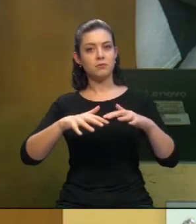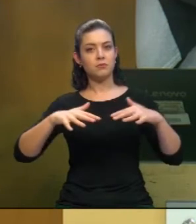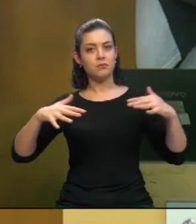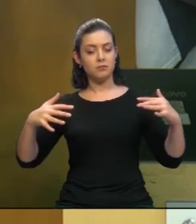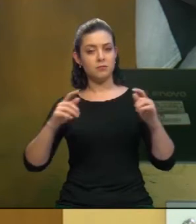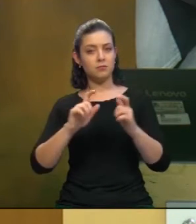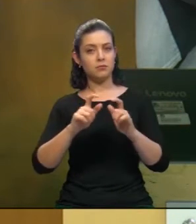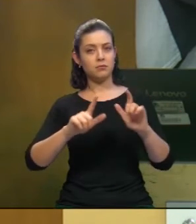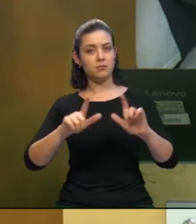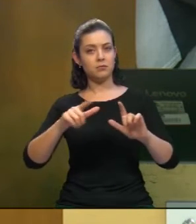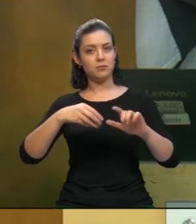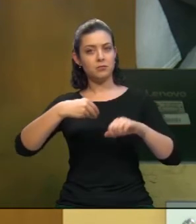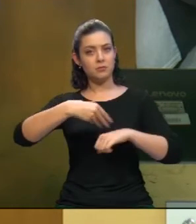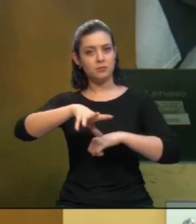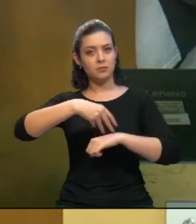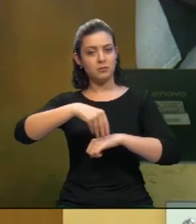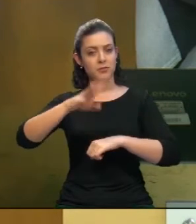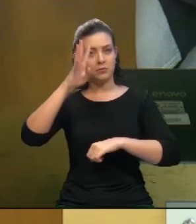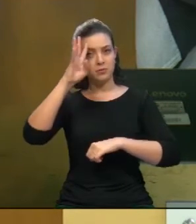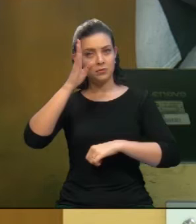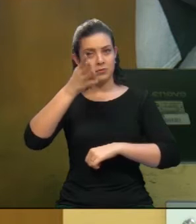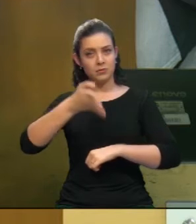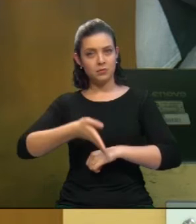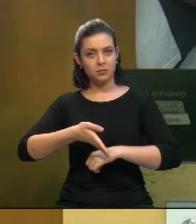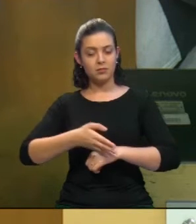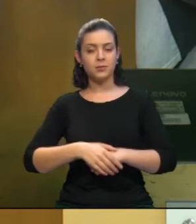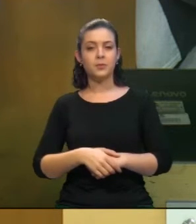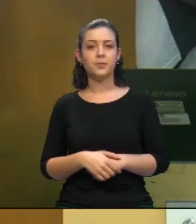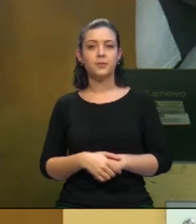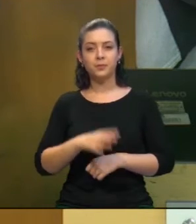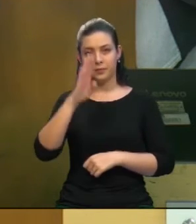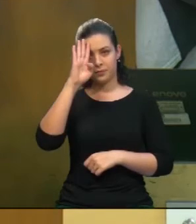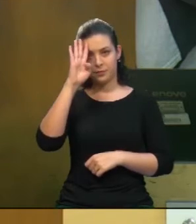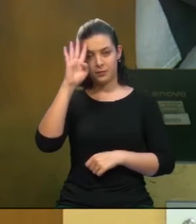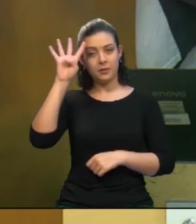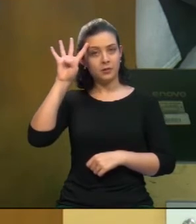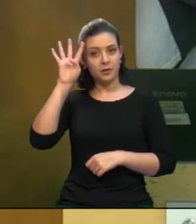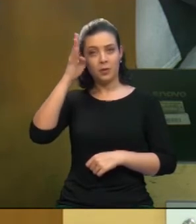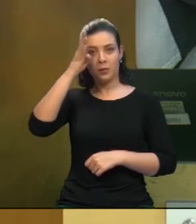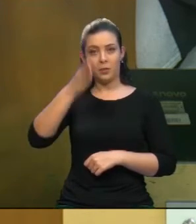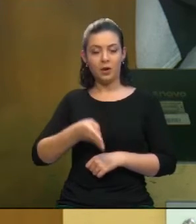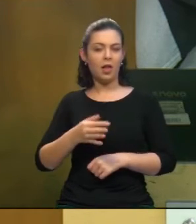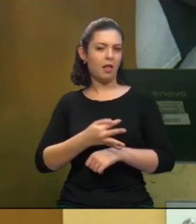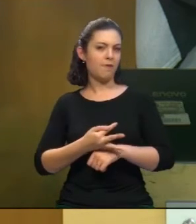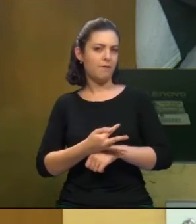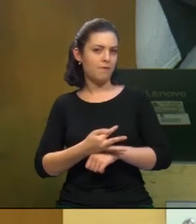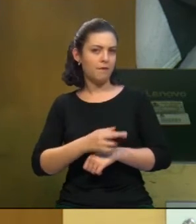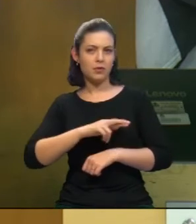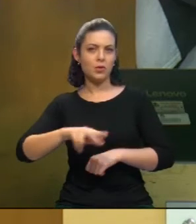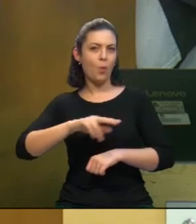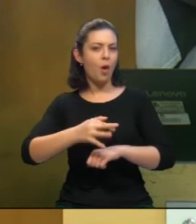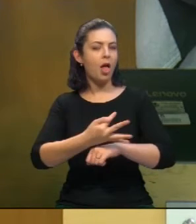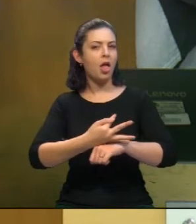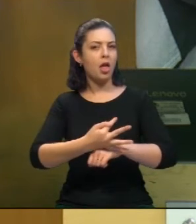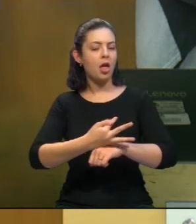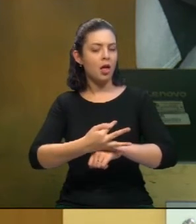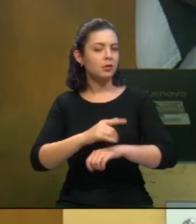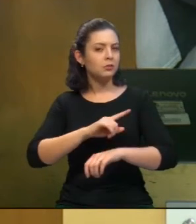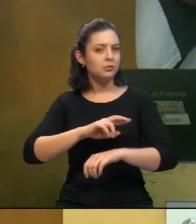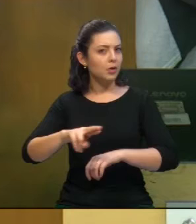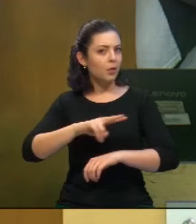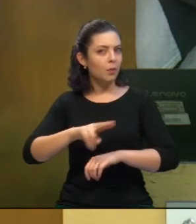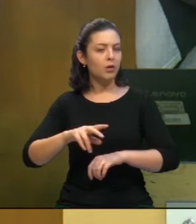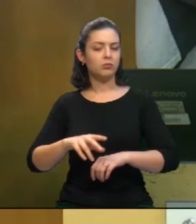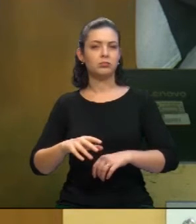na que existe aqui nas quartas nas quartas feiras não quer dizer que os vereadores vão estar de férias o voltar né